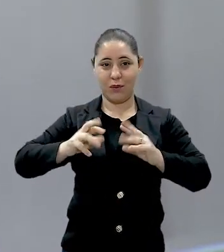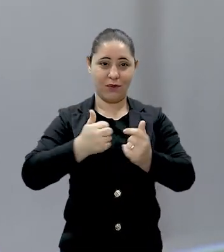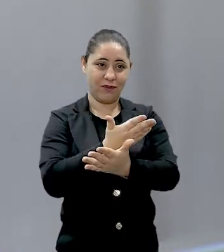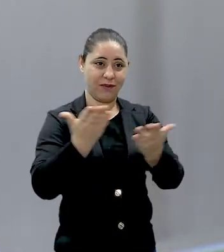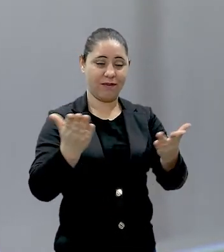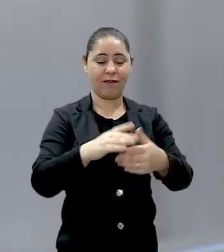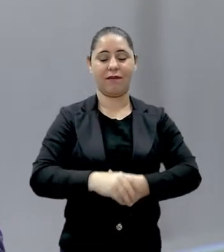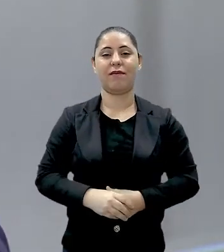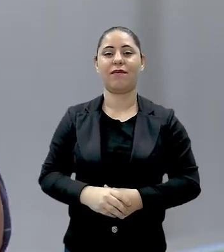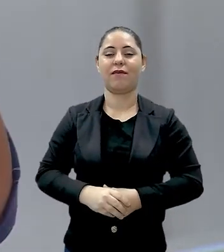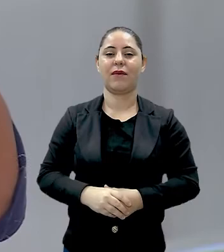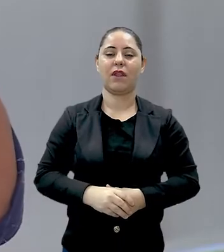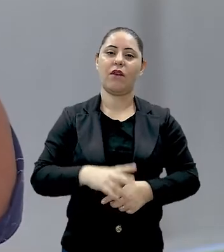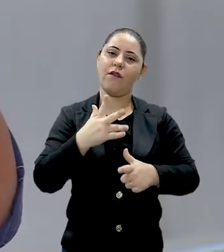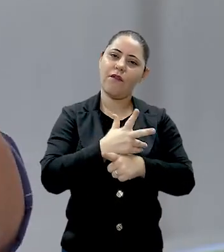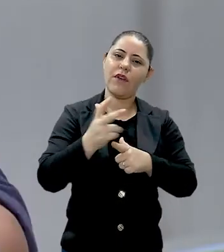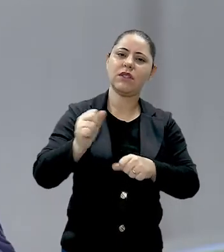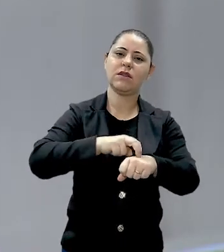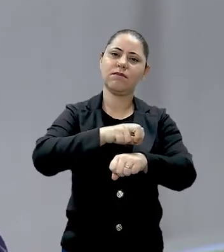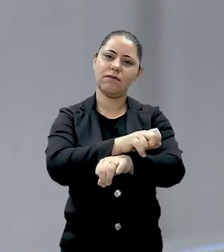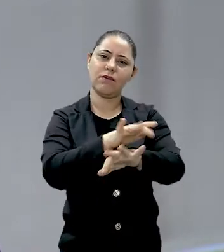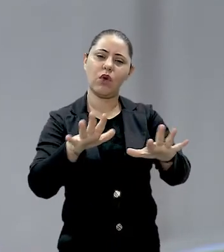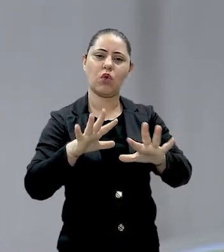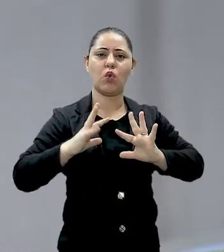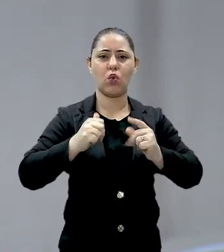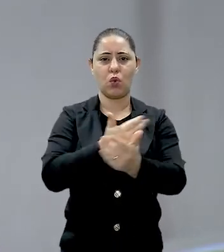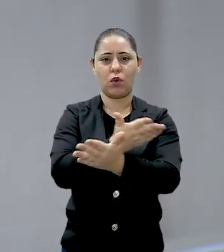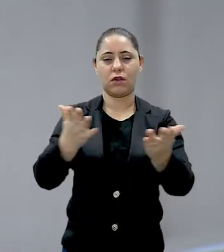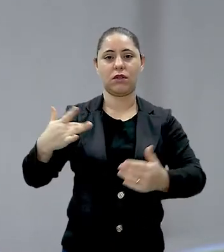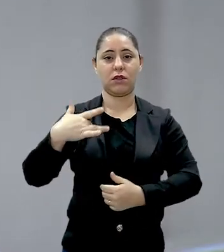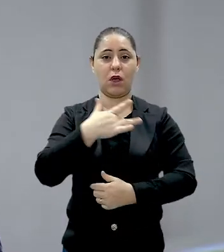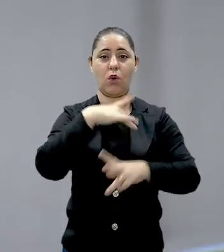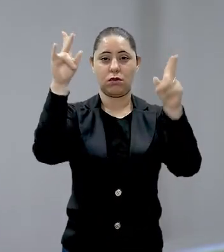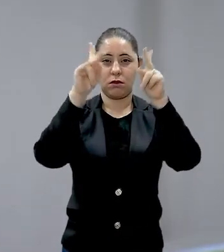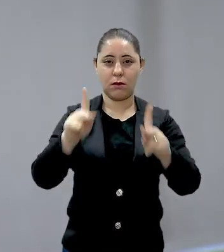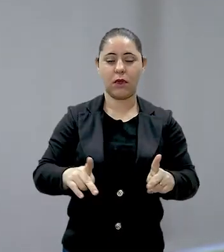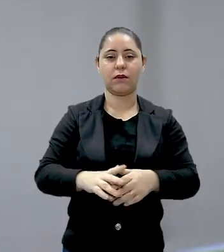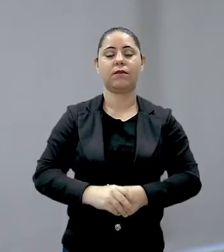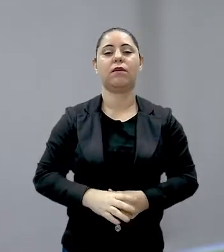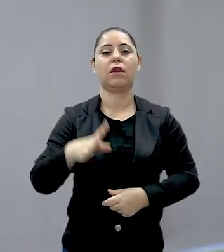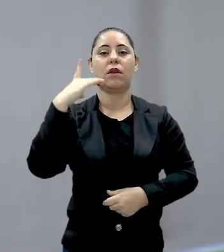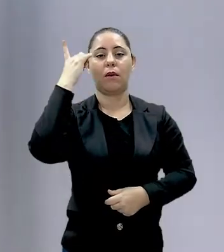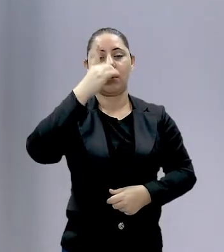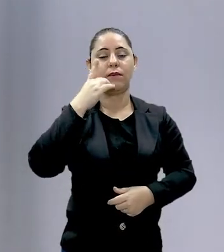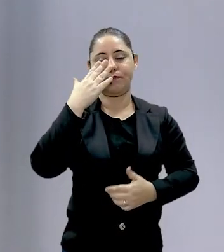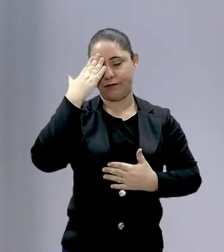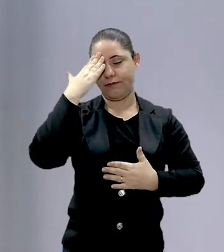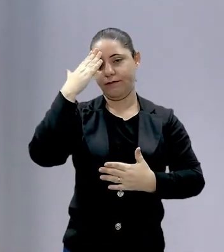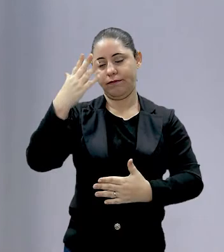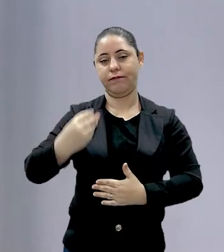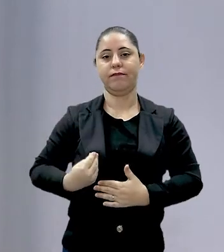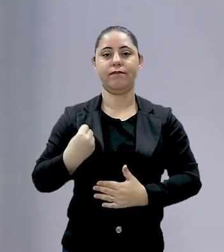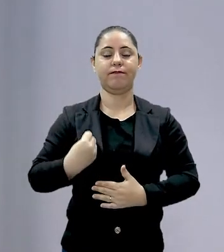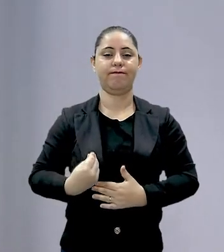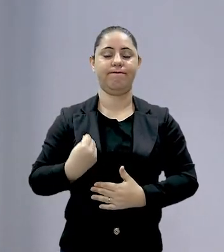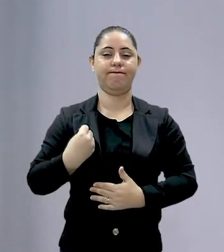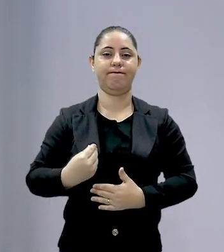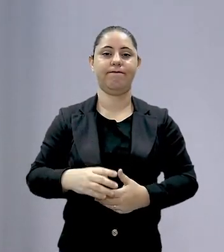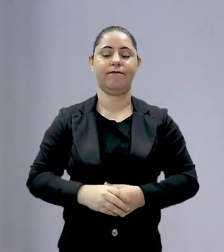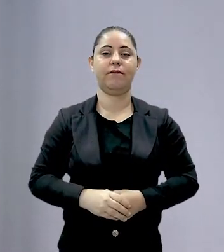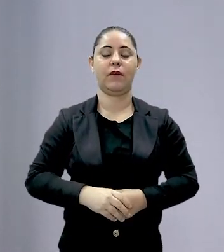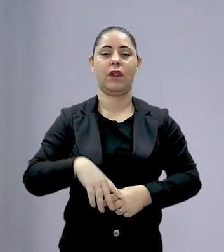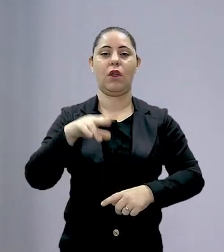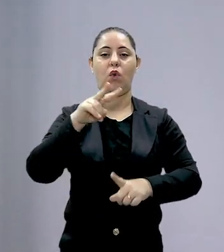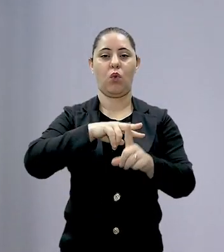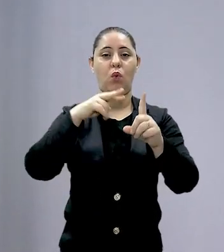para todos nós. E vamos vencer a pandemia, todos nós. Saúde e paz. Deputado, obrigado pela sua